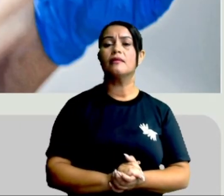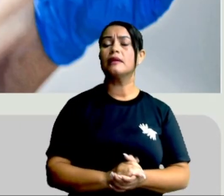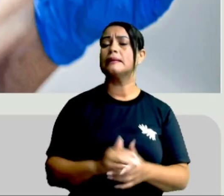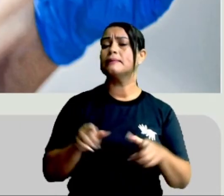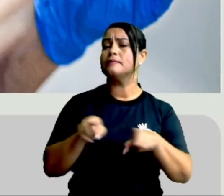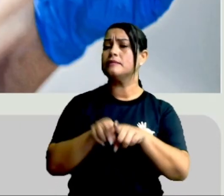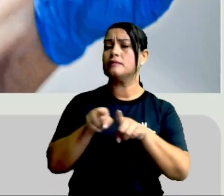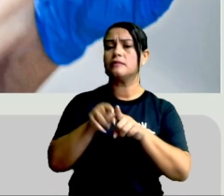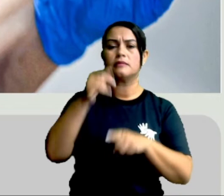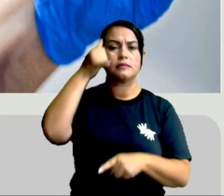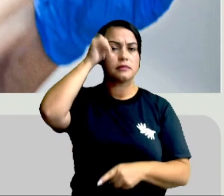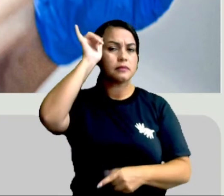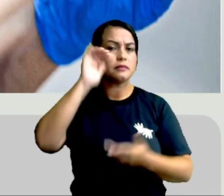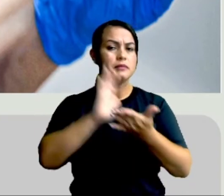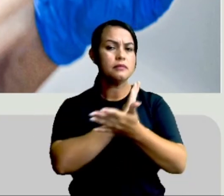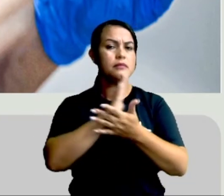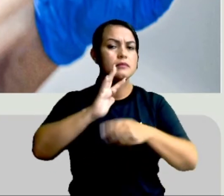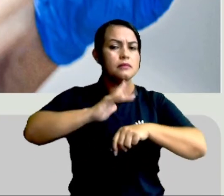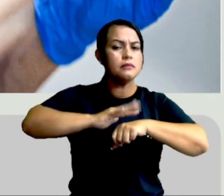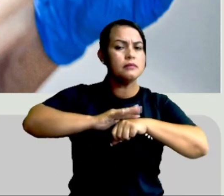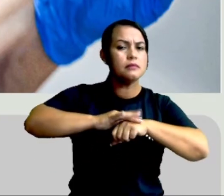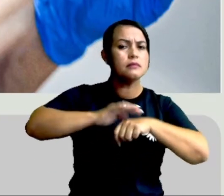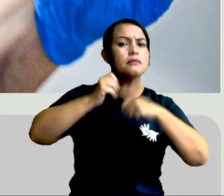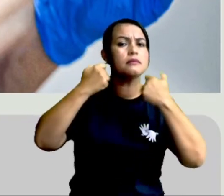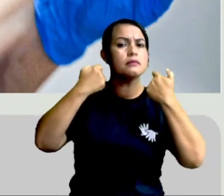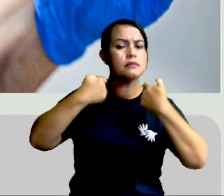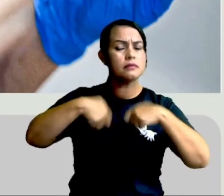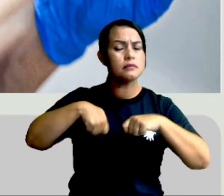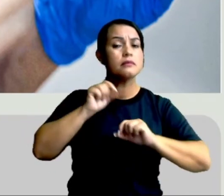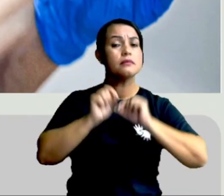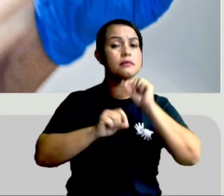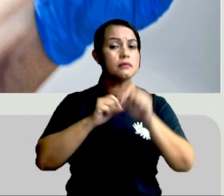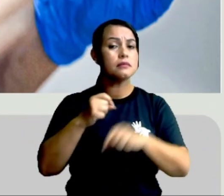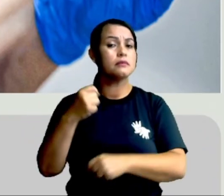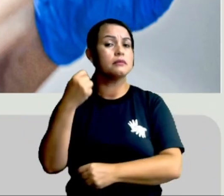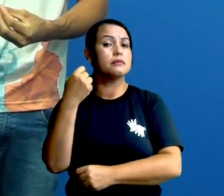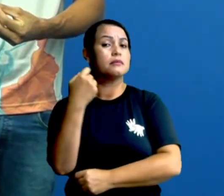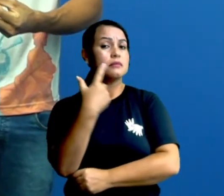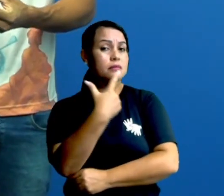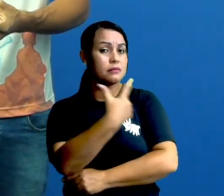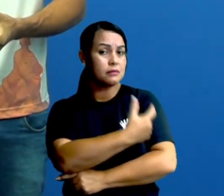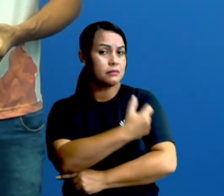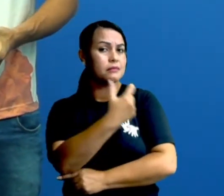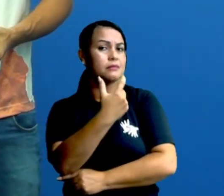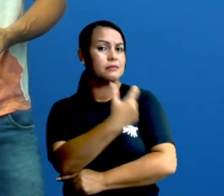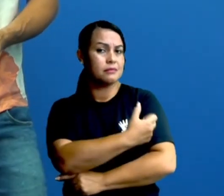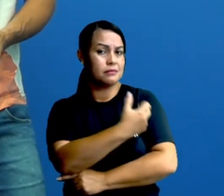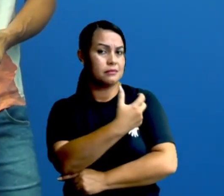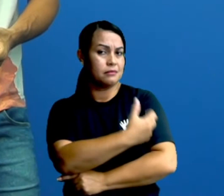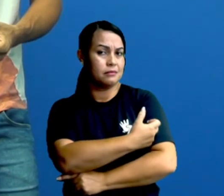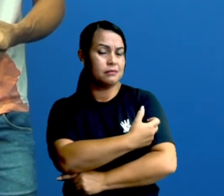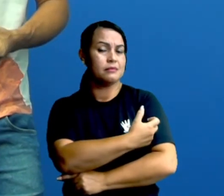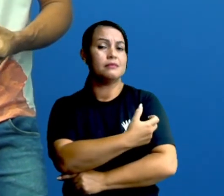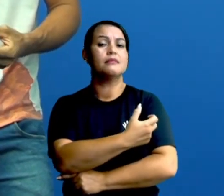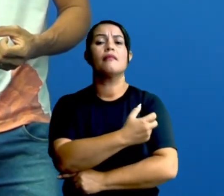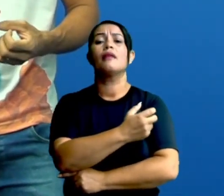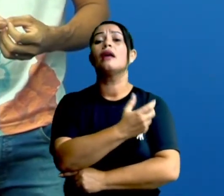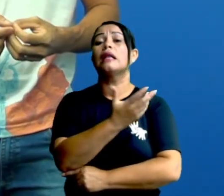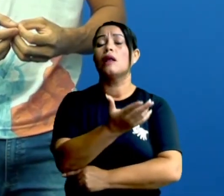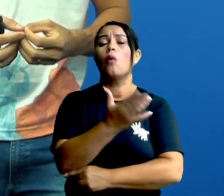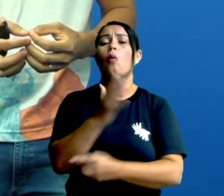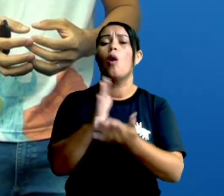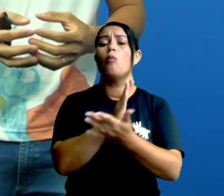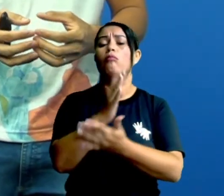E para evitar algumas doenças, a gente pode tomar aquilo que a gente chama de vacinas, tá certo? E algumas